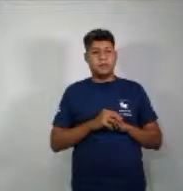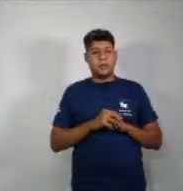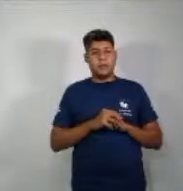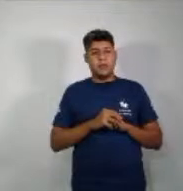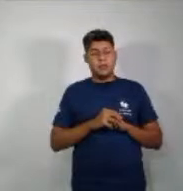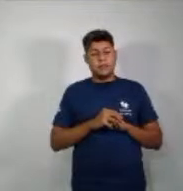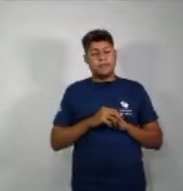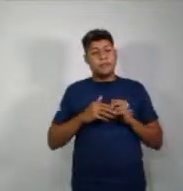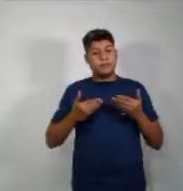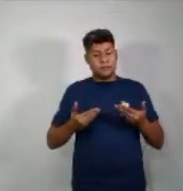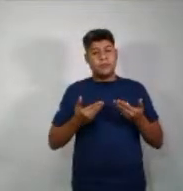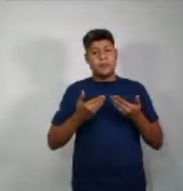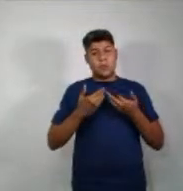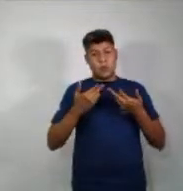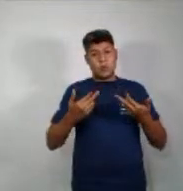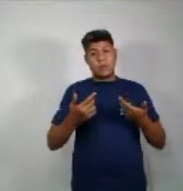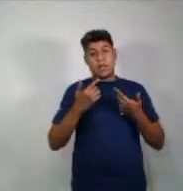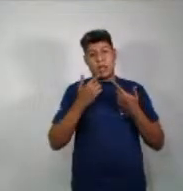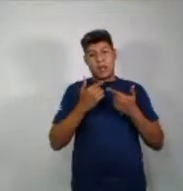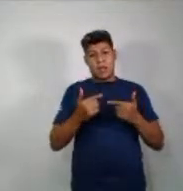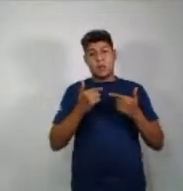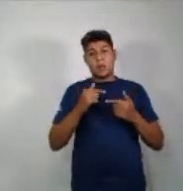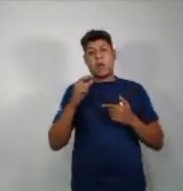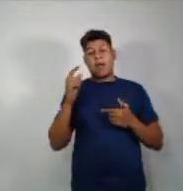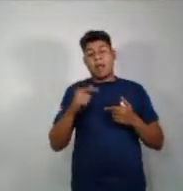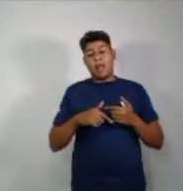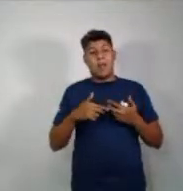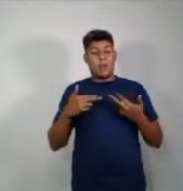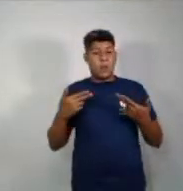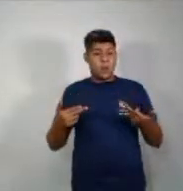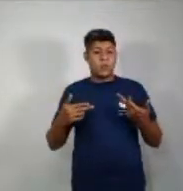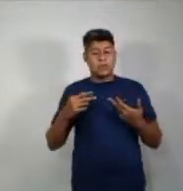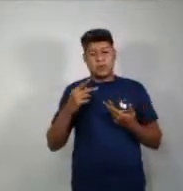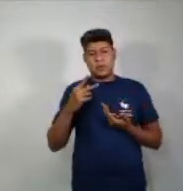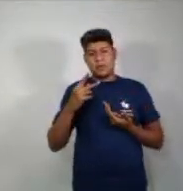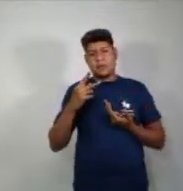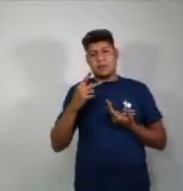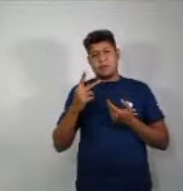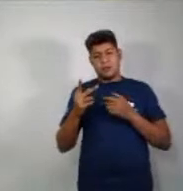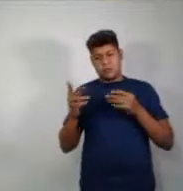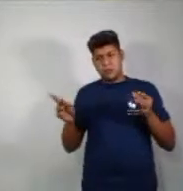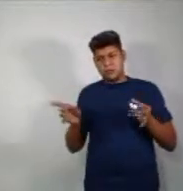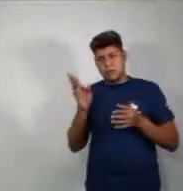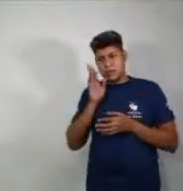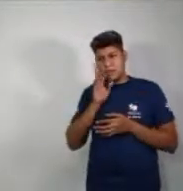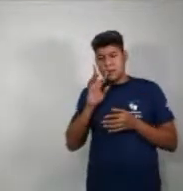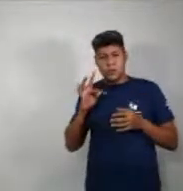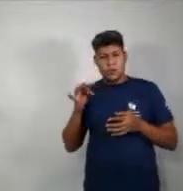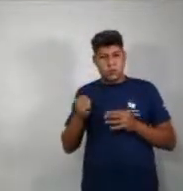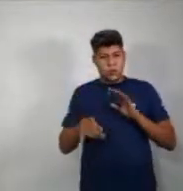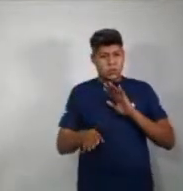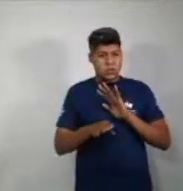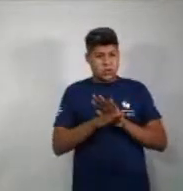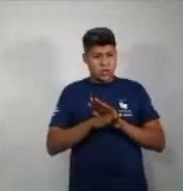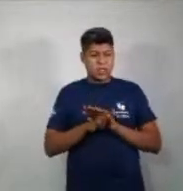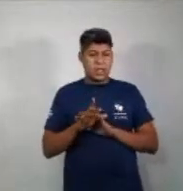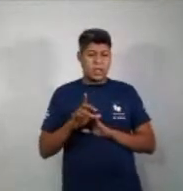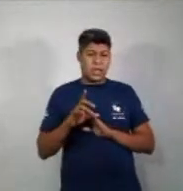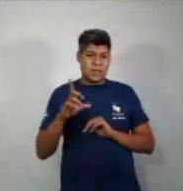E essa coisa da língua também tem um episódio, eu acho que na vida do Paulo, estão juntando, né? Quer dizer, ele chega, ele deixa